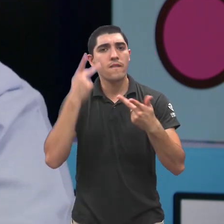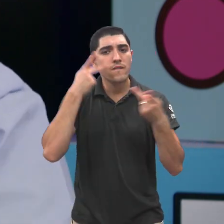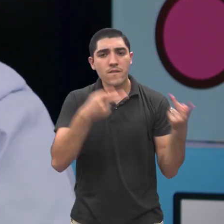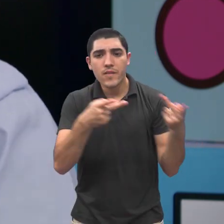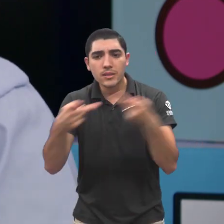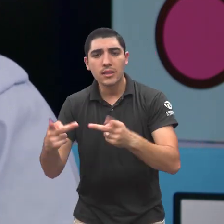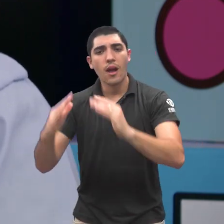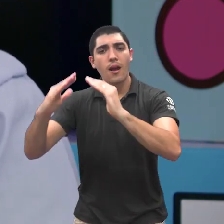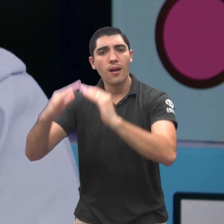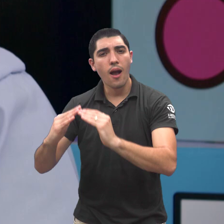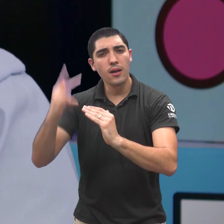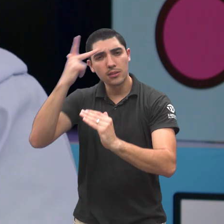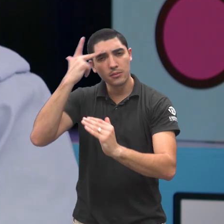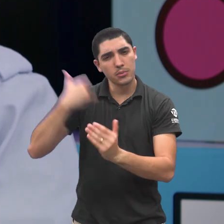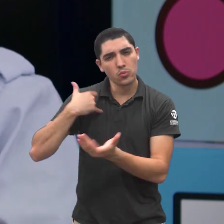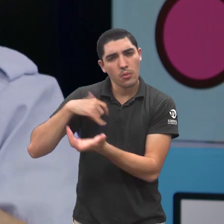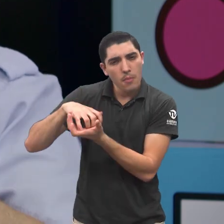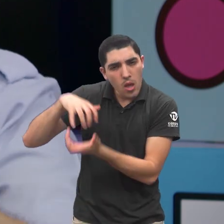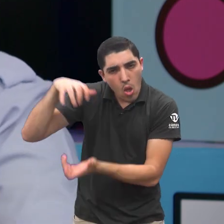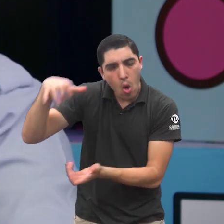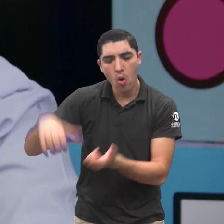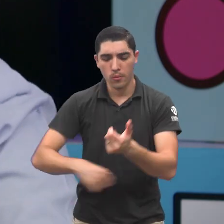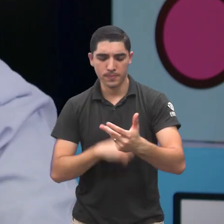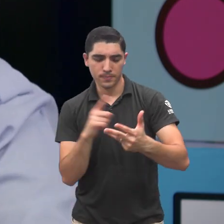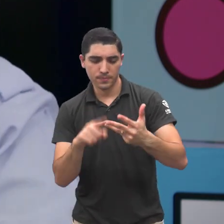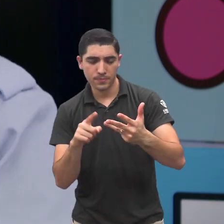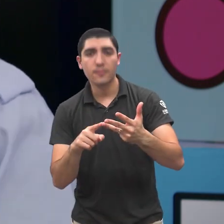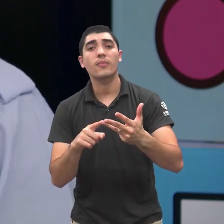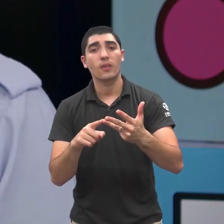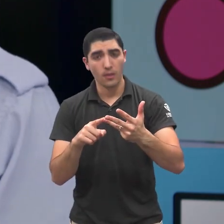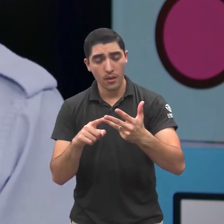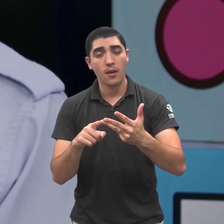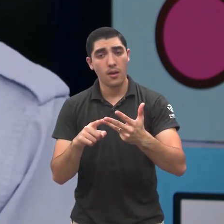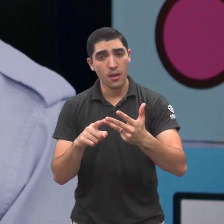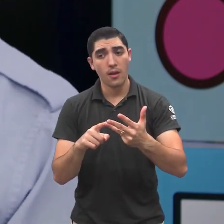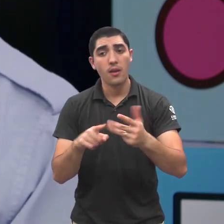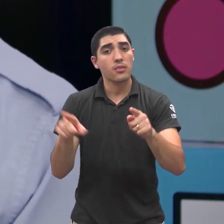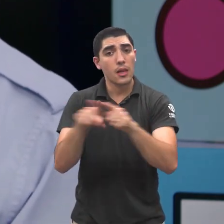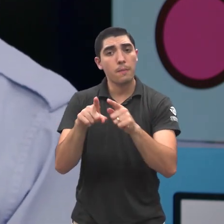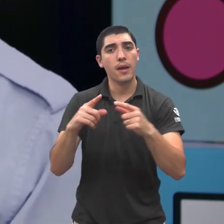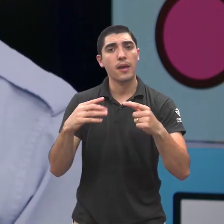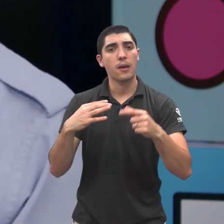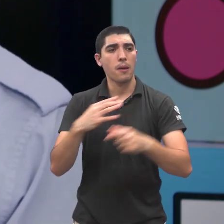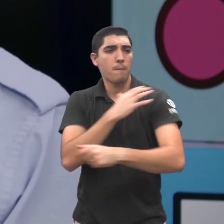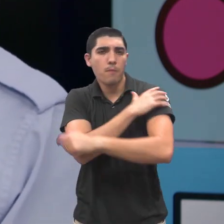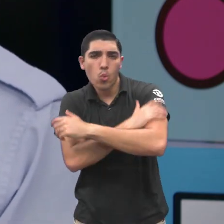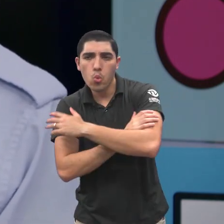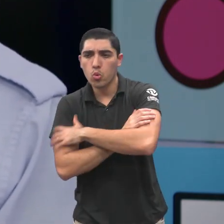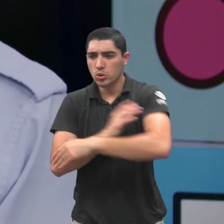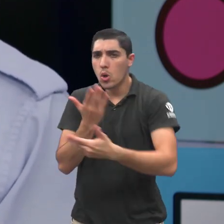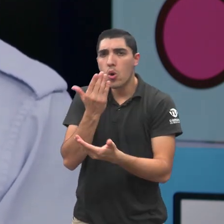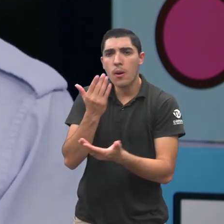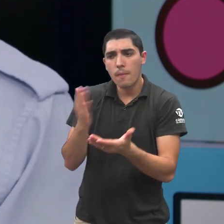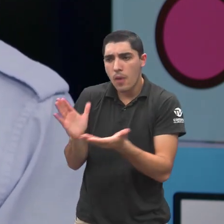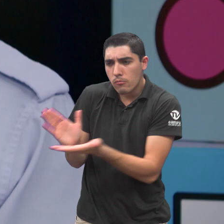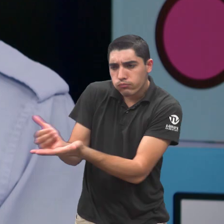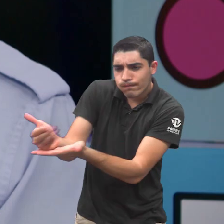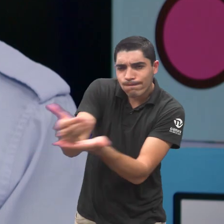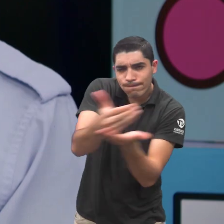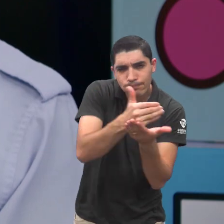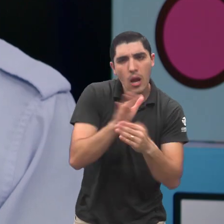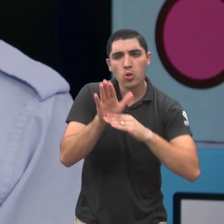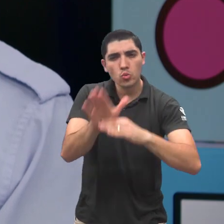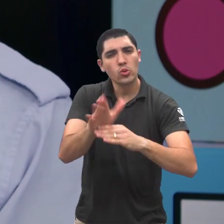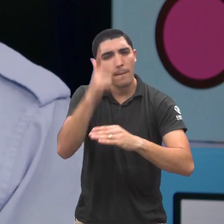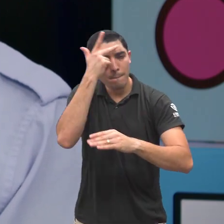a abrigos, né? Campanhas de arrecadação de agasalhos, enfim. Alimentos.